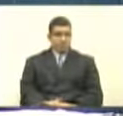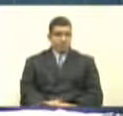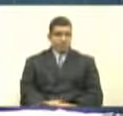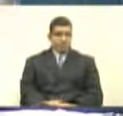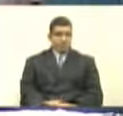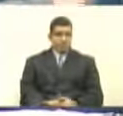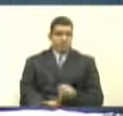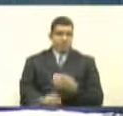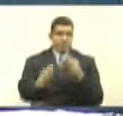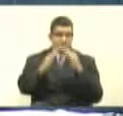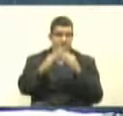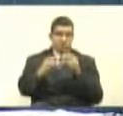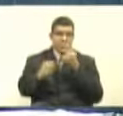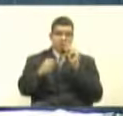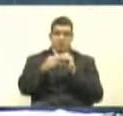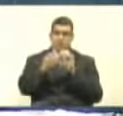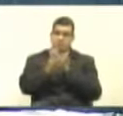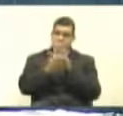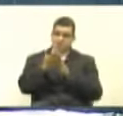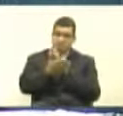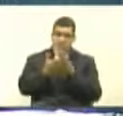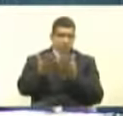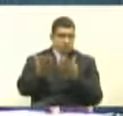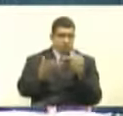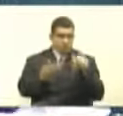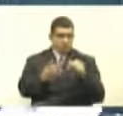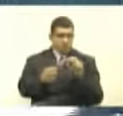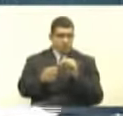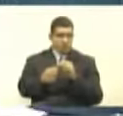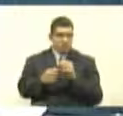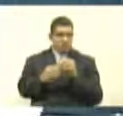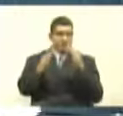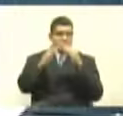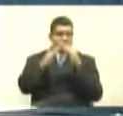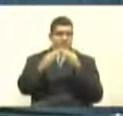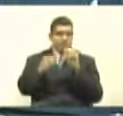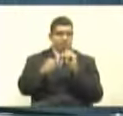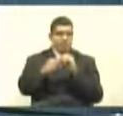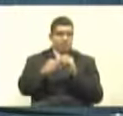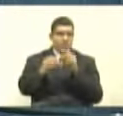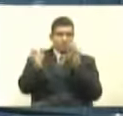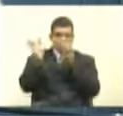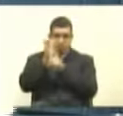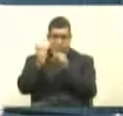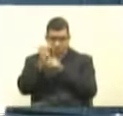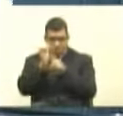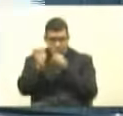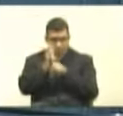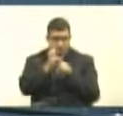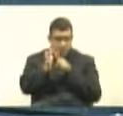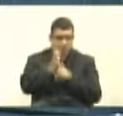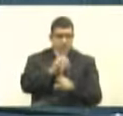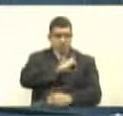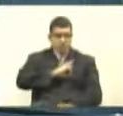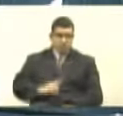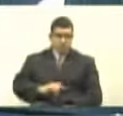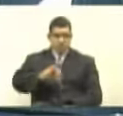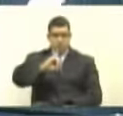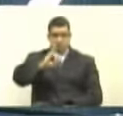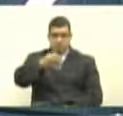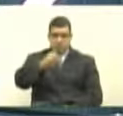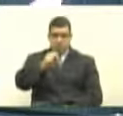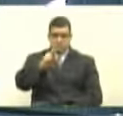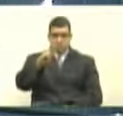E esta casa não vai fazer nada? E esta casa não vai investigar, deputado Josué Neto?